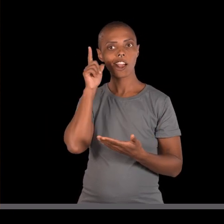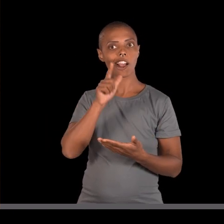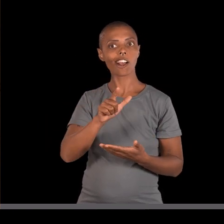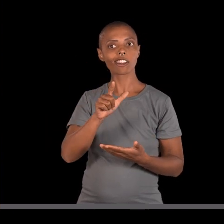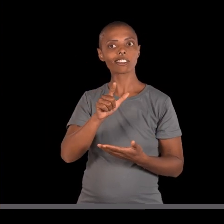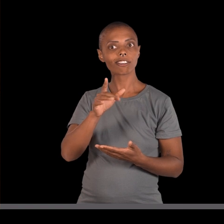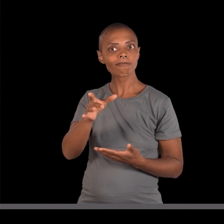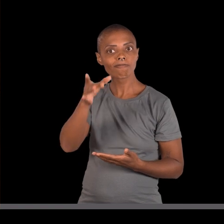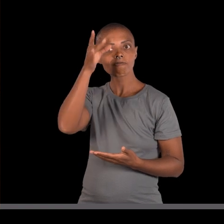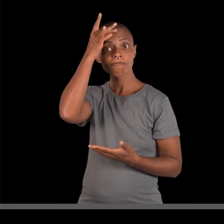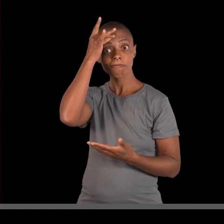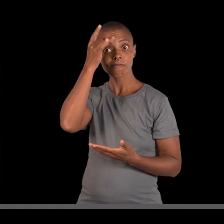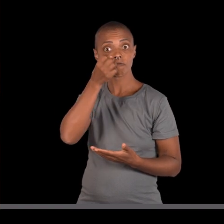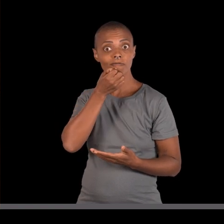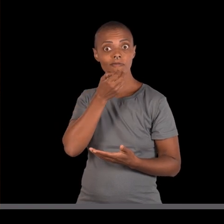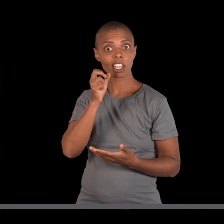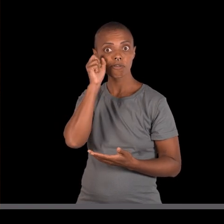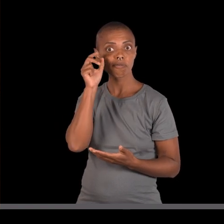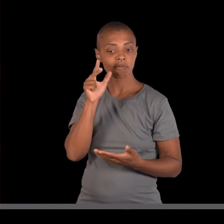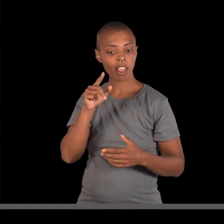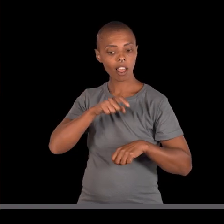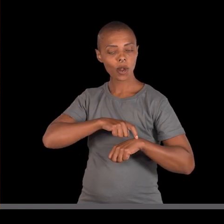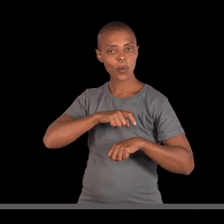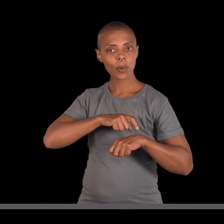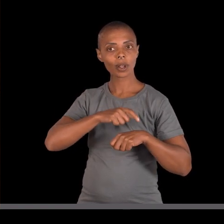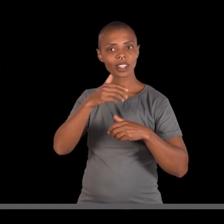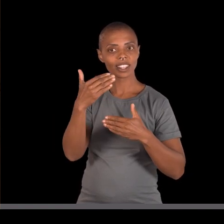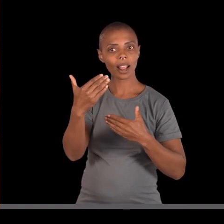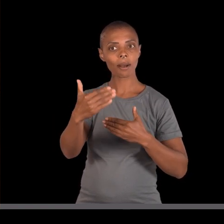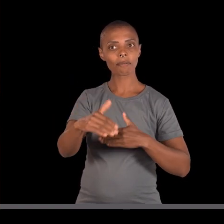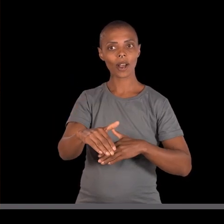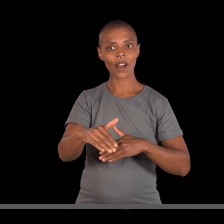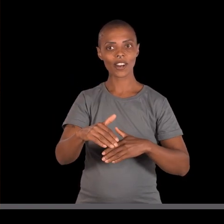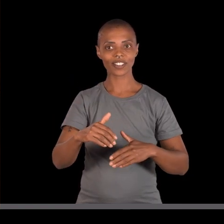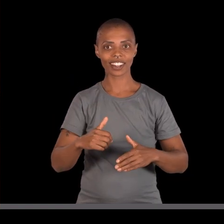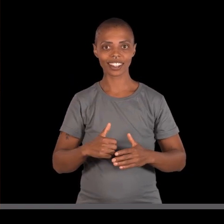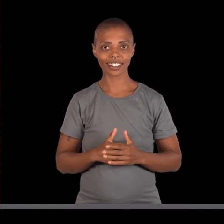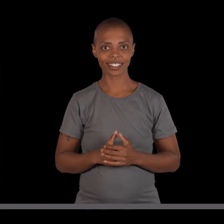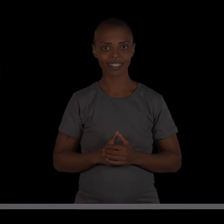exercício sobre isso, para poder ficar craques e, na hora da prova,